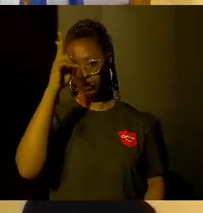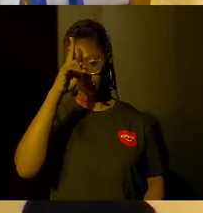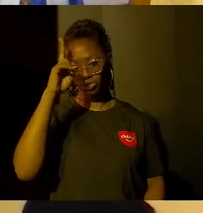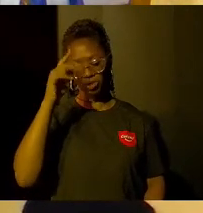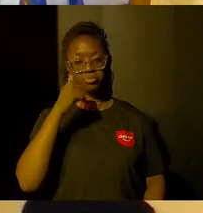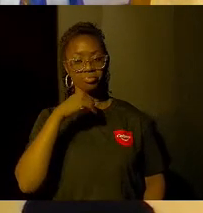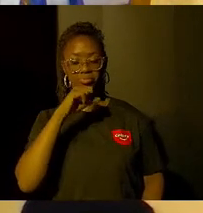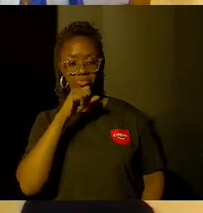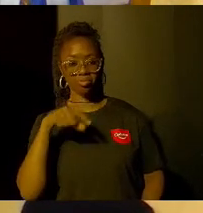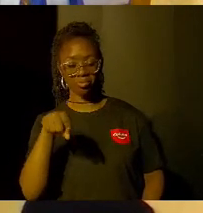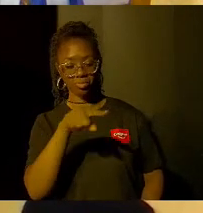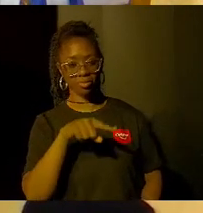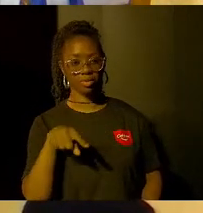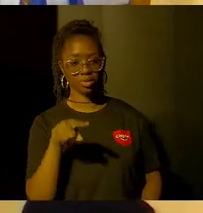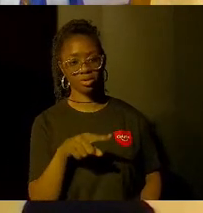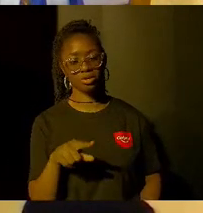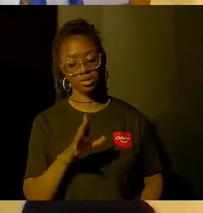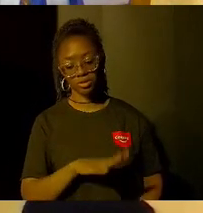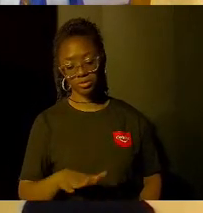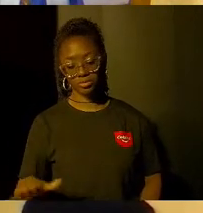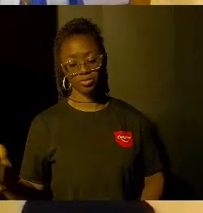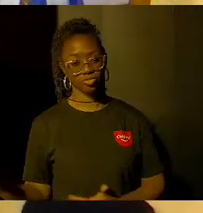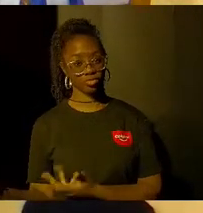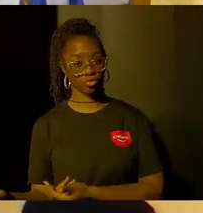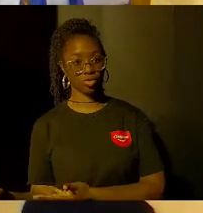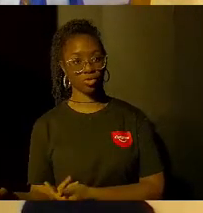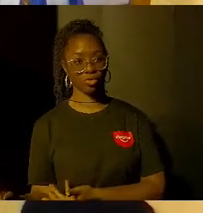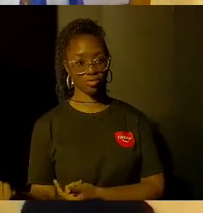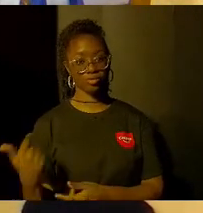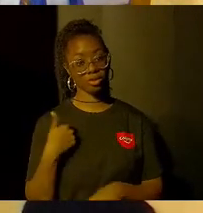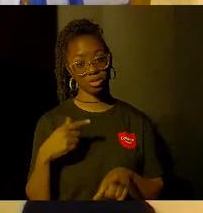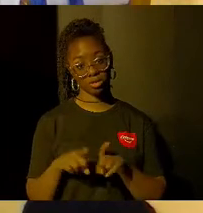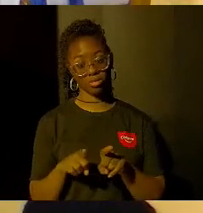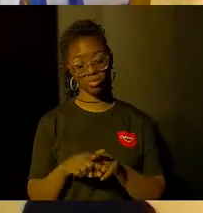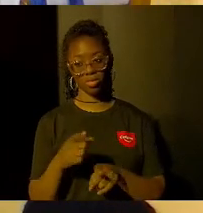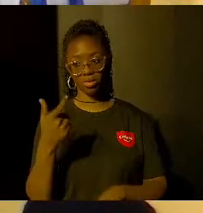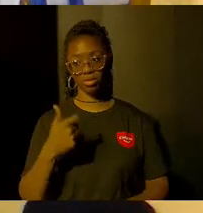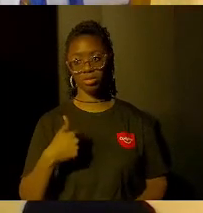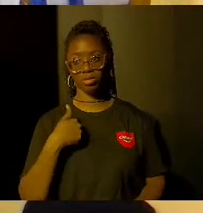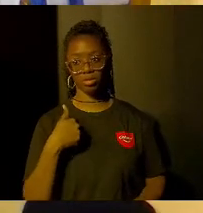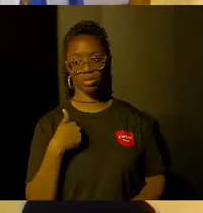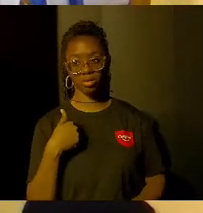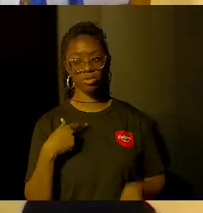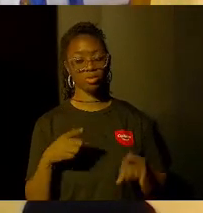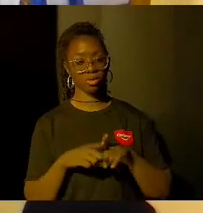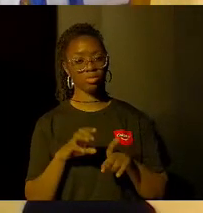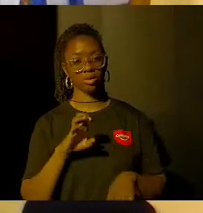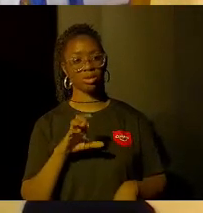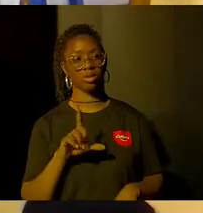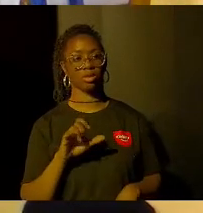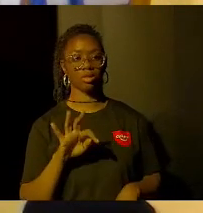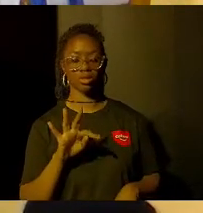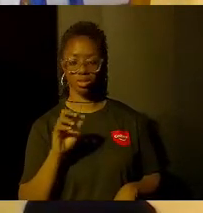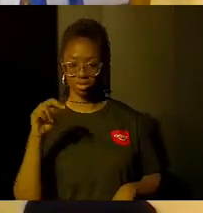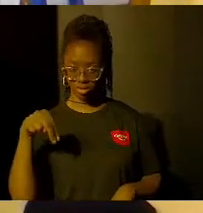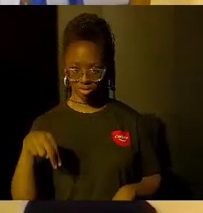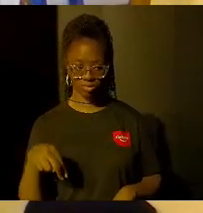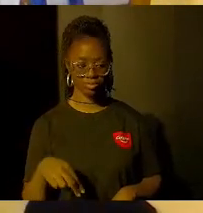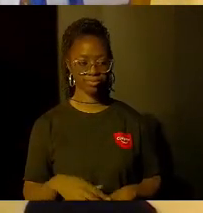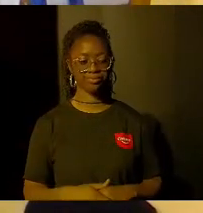jovens que se foram e que esse menino jovem também sou eu também foi um Cleiton também é um Clayton então